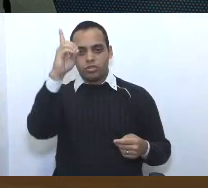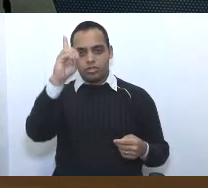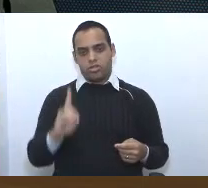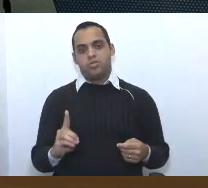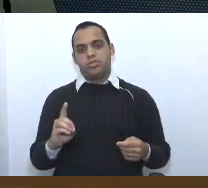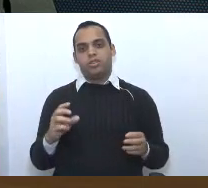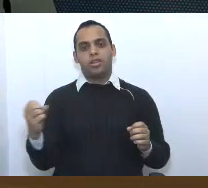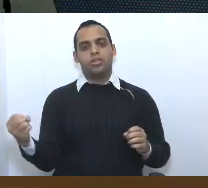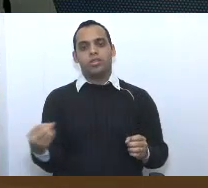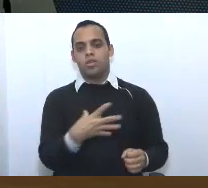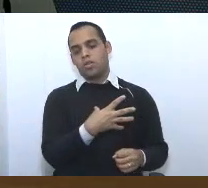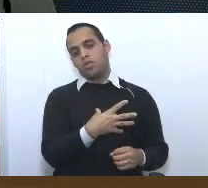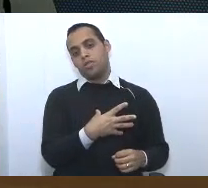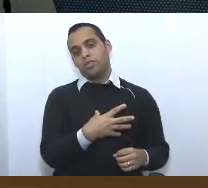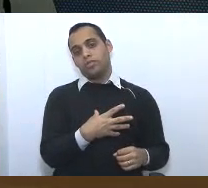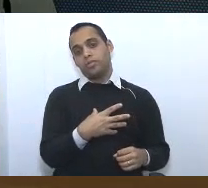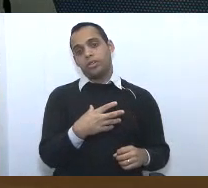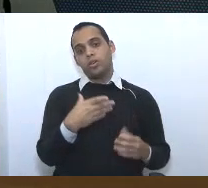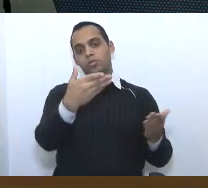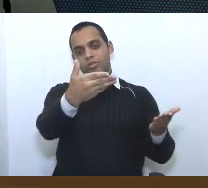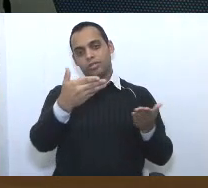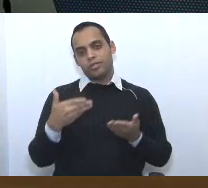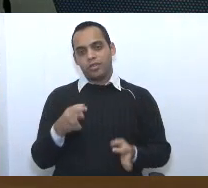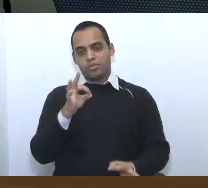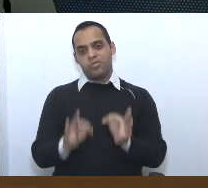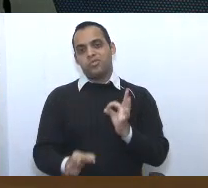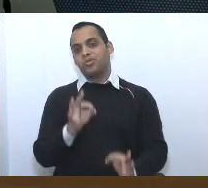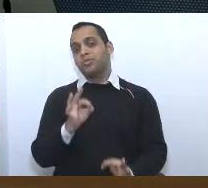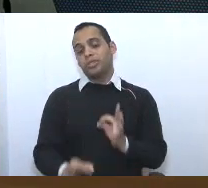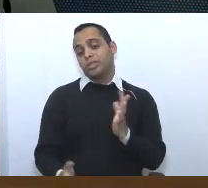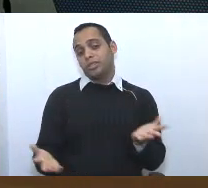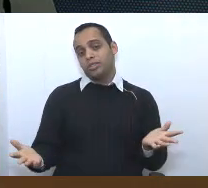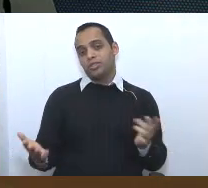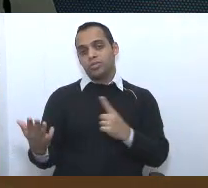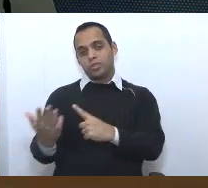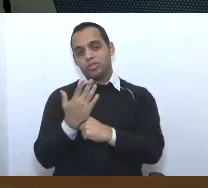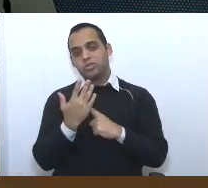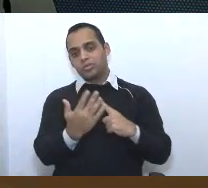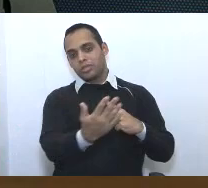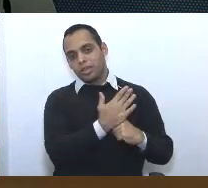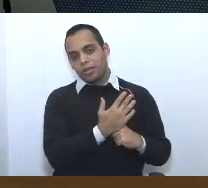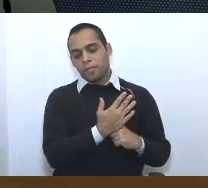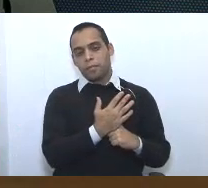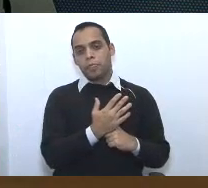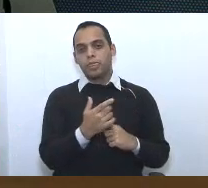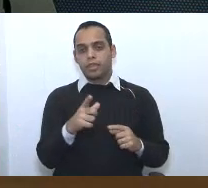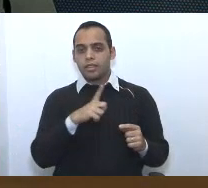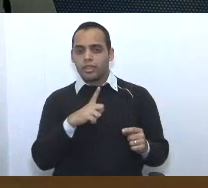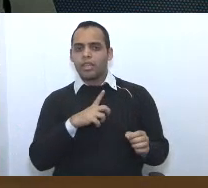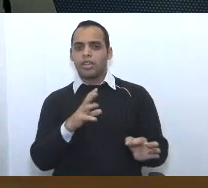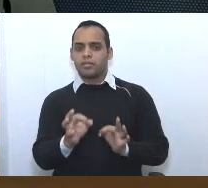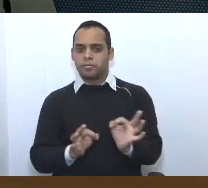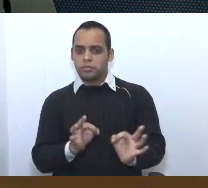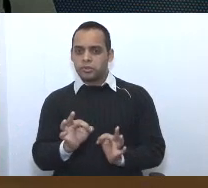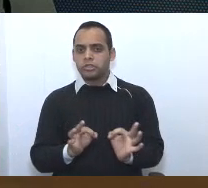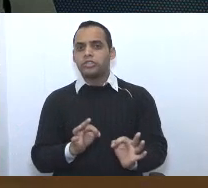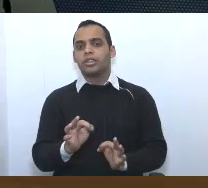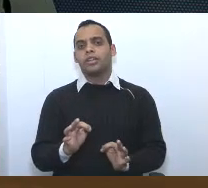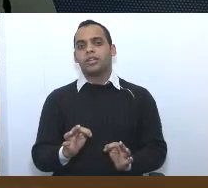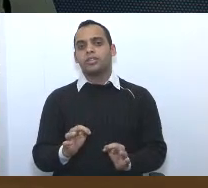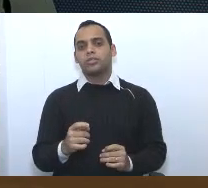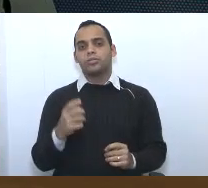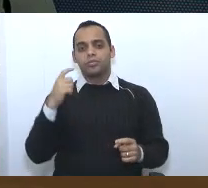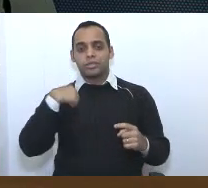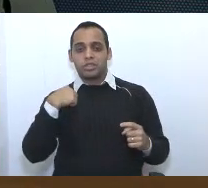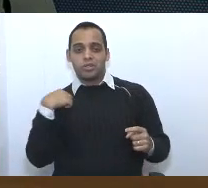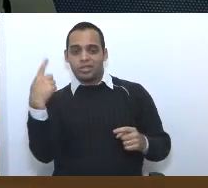onde está, se vem para a estrutura do jurídico, e existe, sim, projeto, o doutor Severino já está